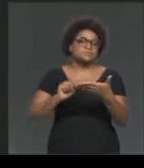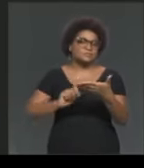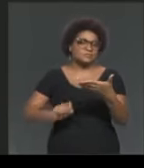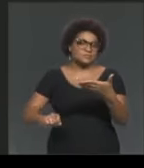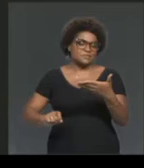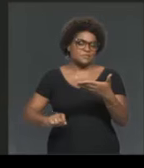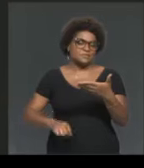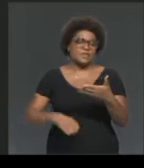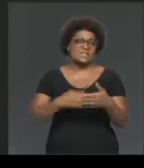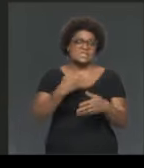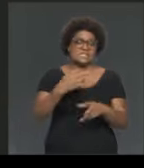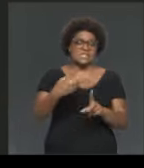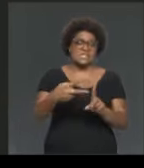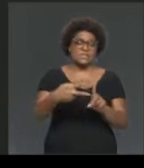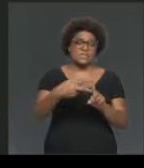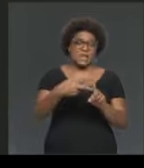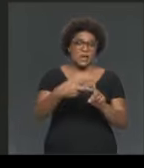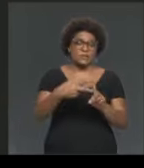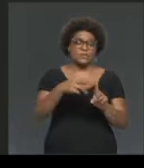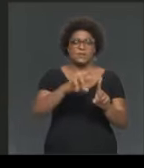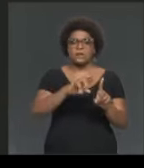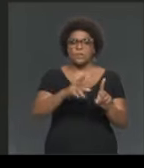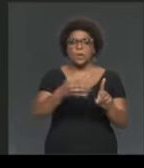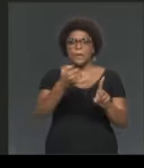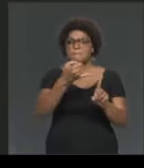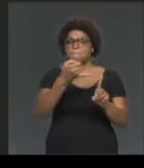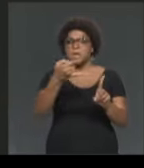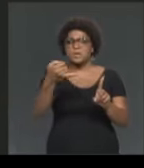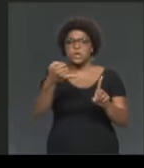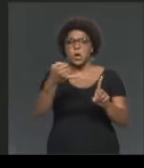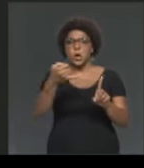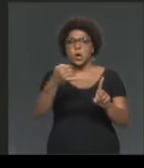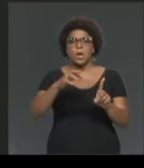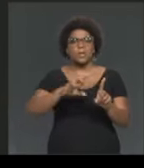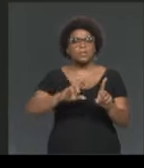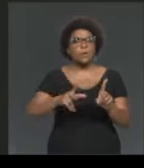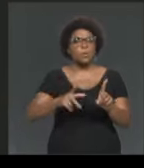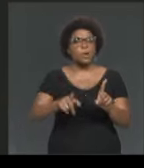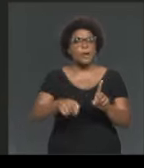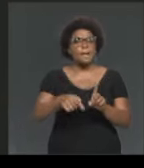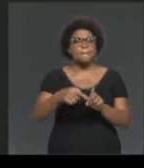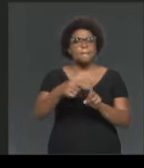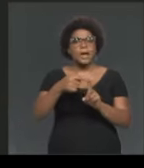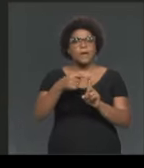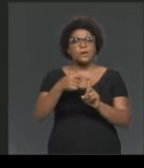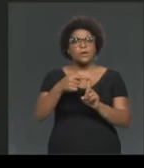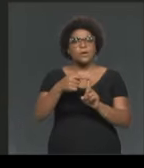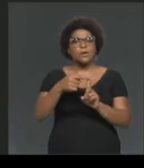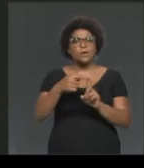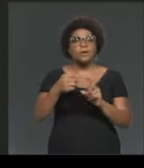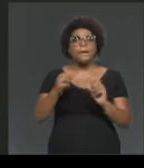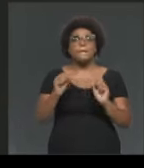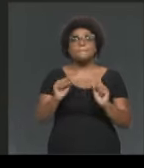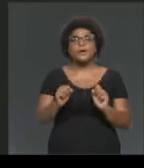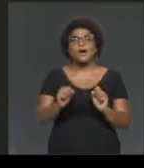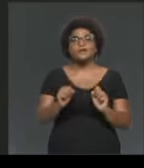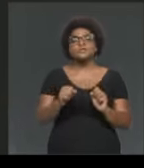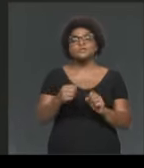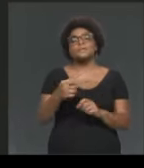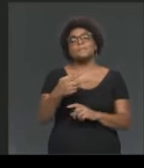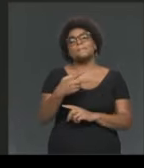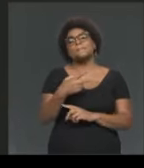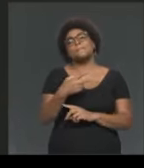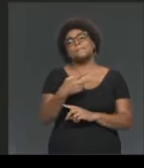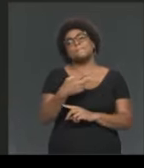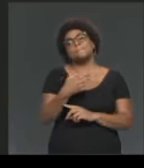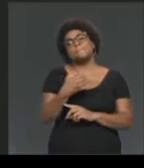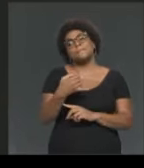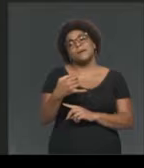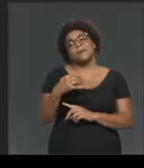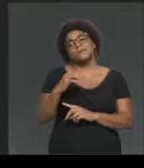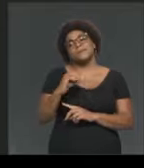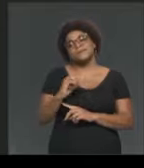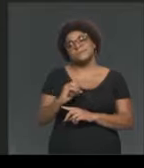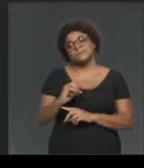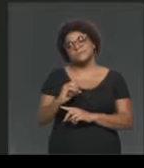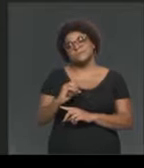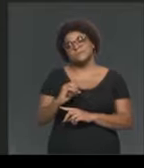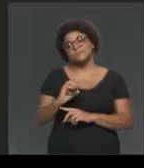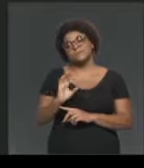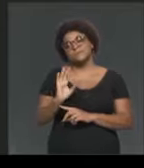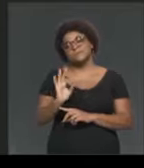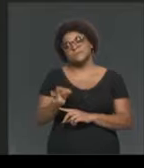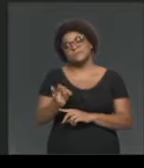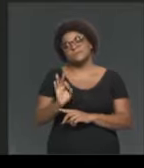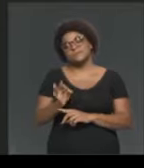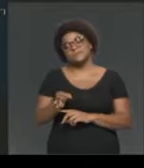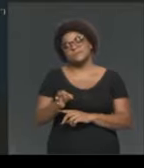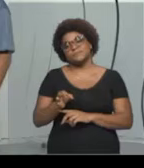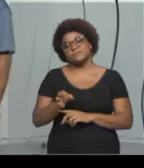0, nem maior que 0, ele só pode ser igual a 0. Aí o delta é menos b sobre 2a e só tem uma raiz.